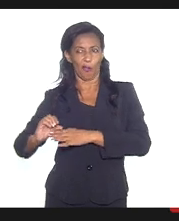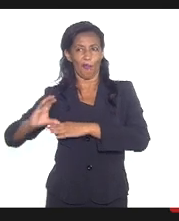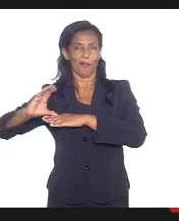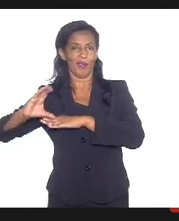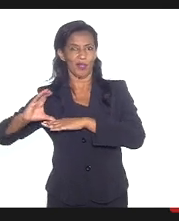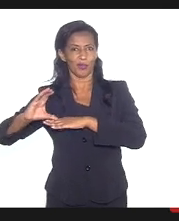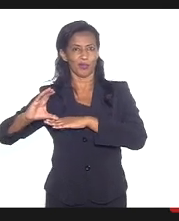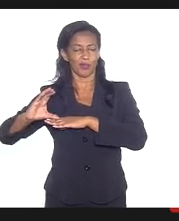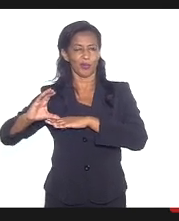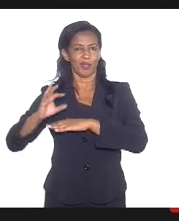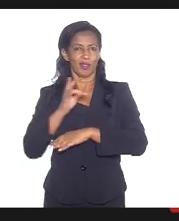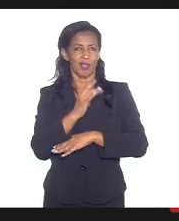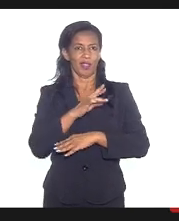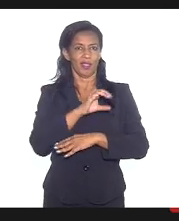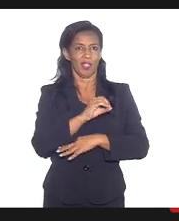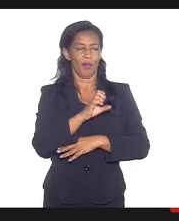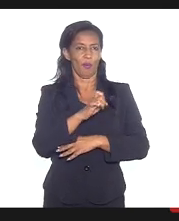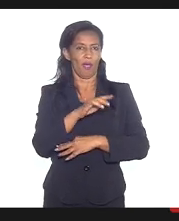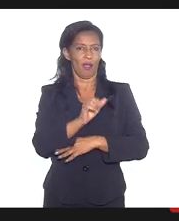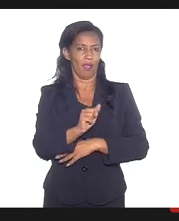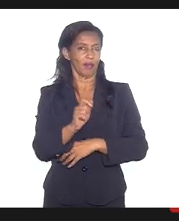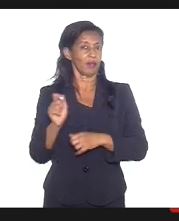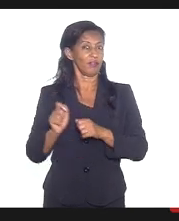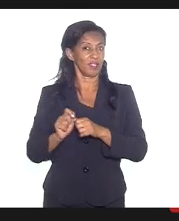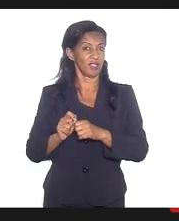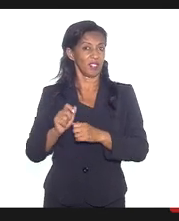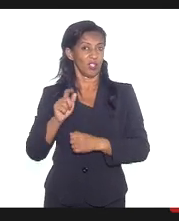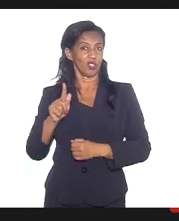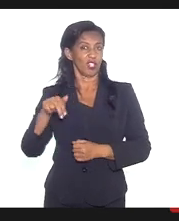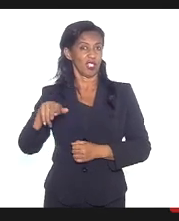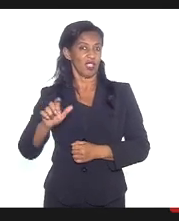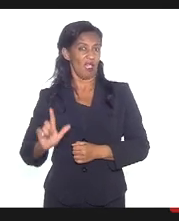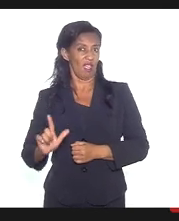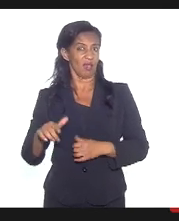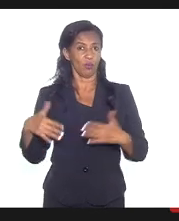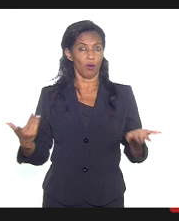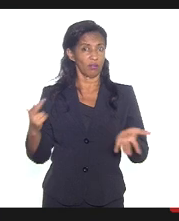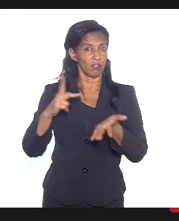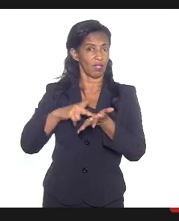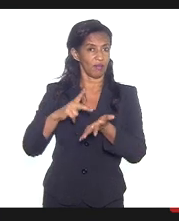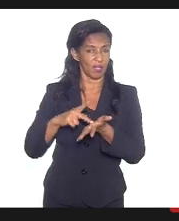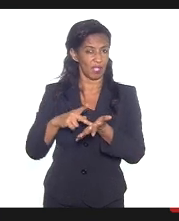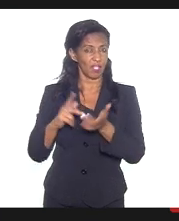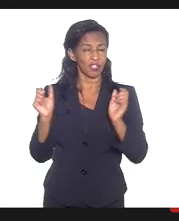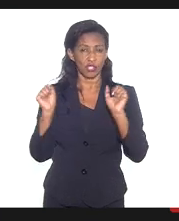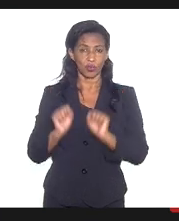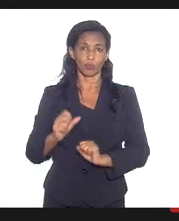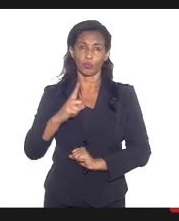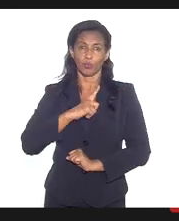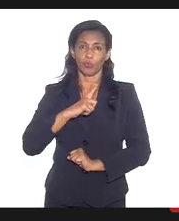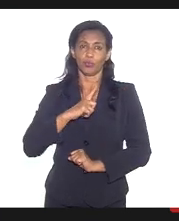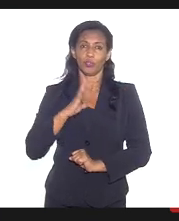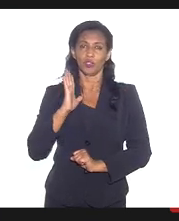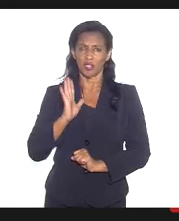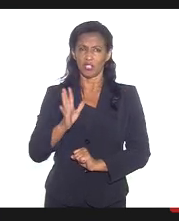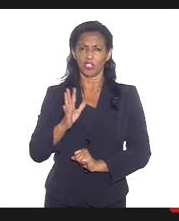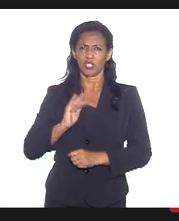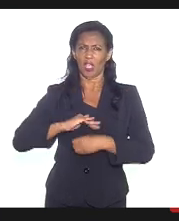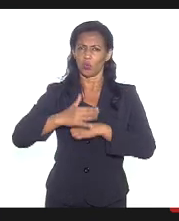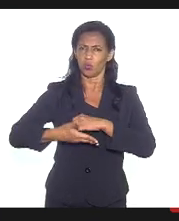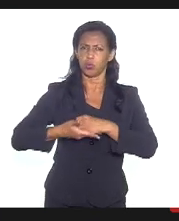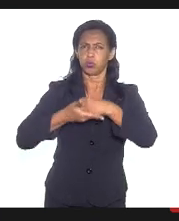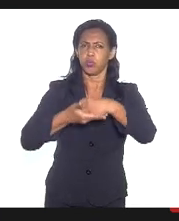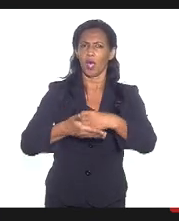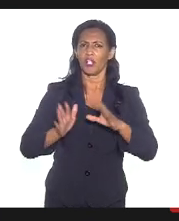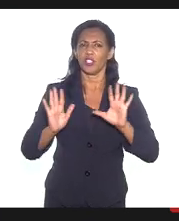assim, de demanda termoelétrica, fazer para o GNL, quando, na verdade, nós poderíamos ter uma situação é, já sustentável, já,